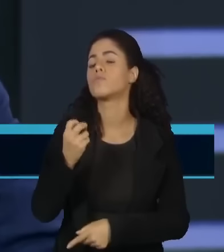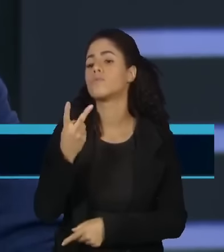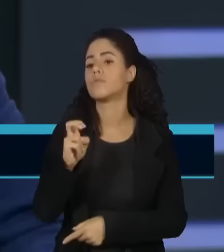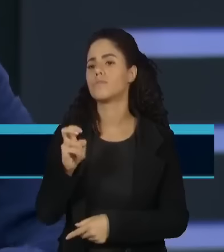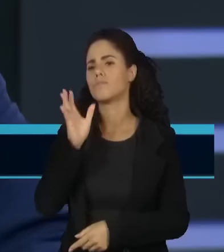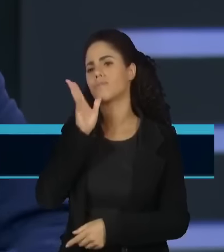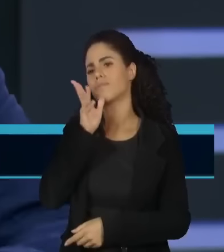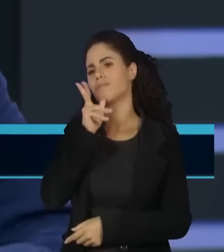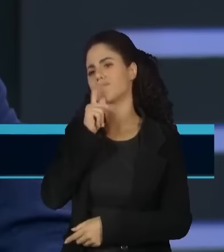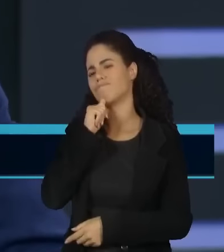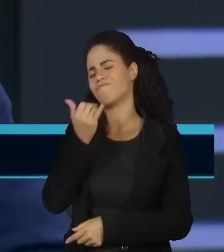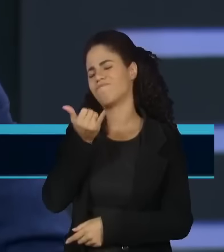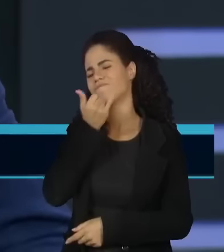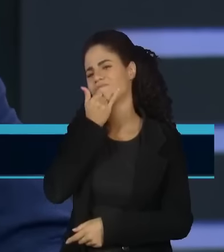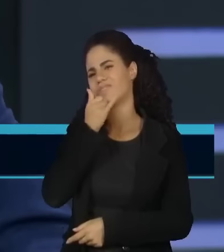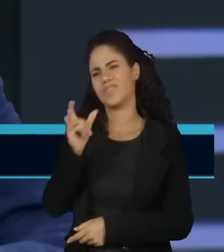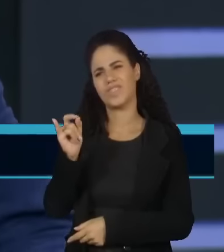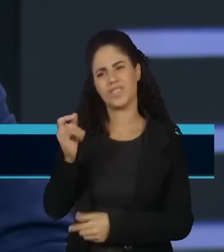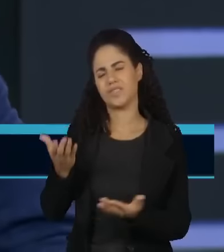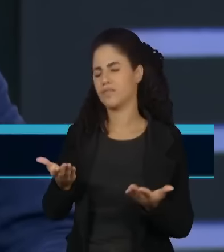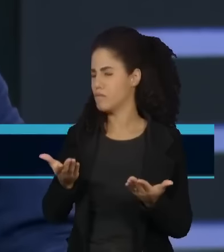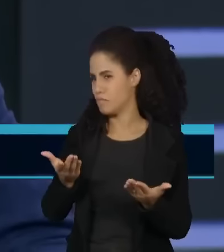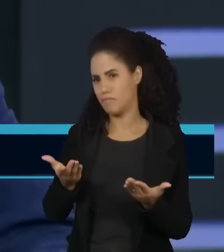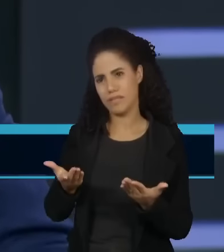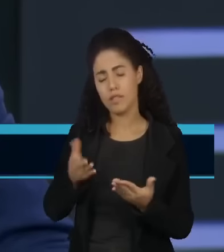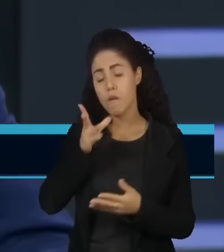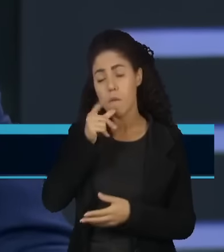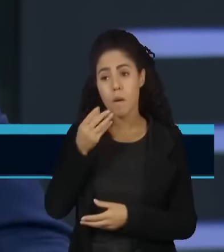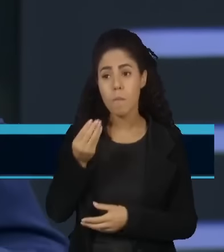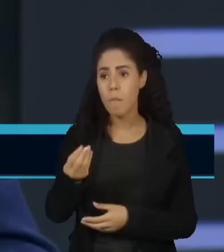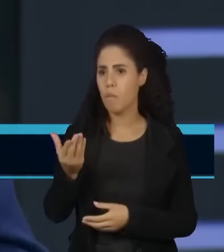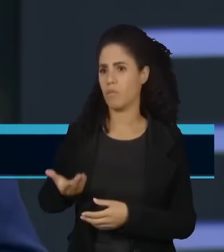a demora que esse inquérito chegue para que possa ser apreciado pelo Supremo Tribunal Federal.